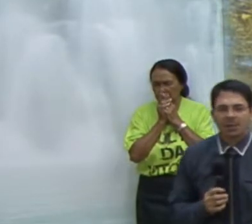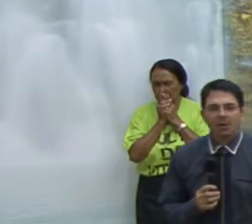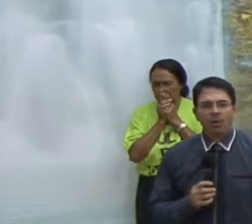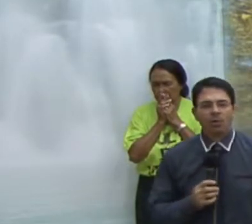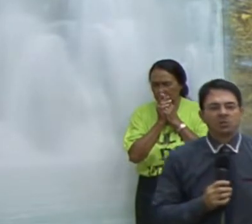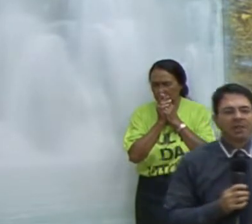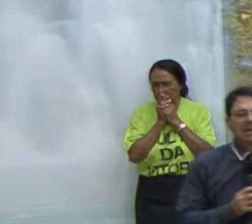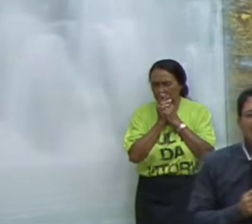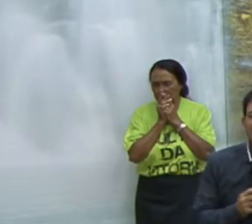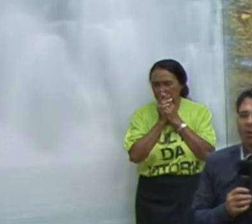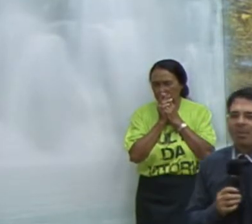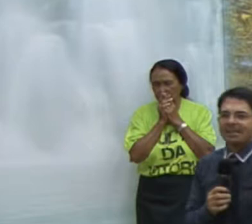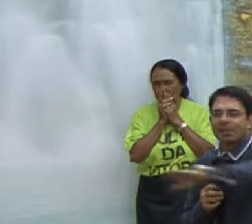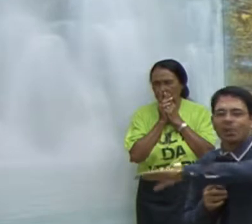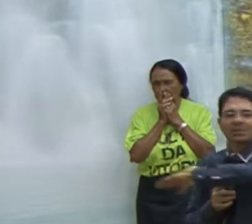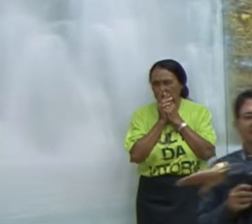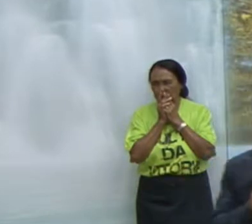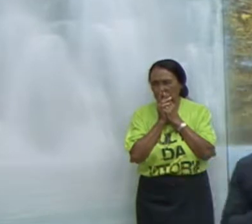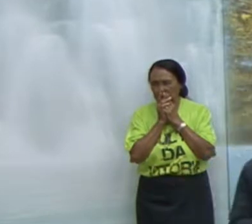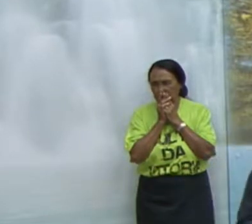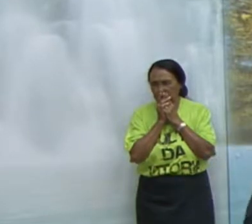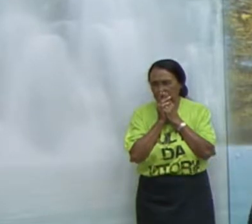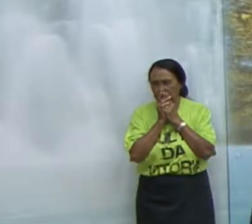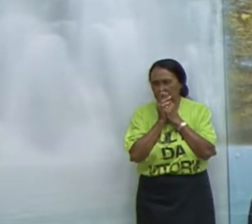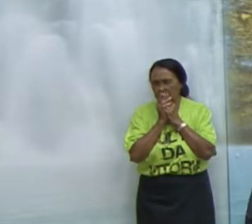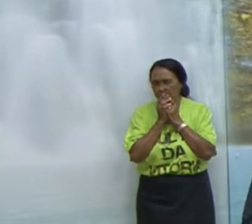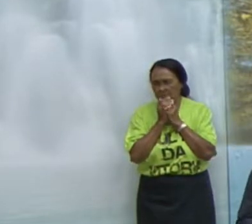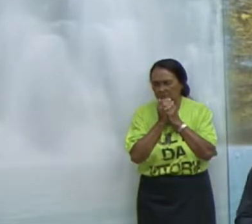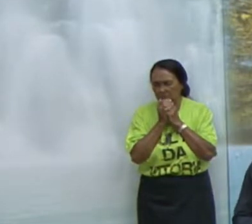milagres, os milagres já começam a acontecer.